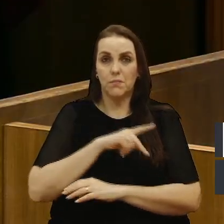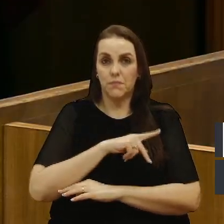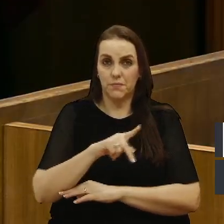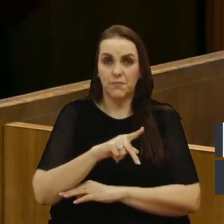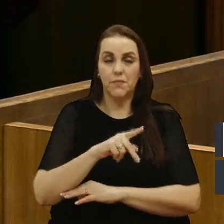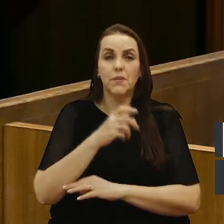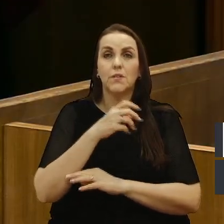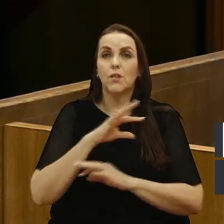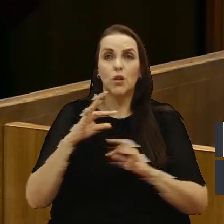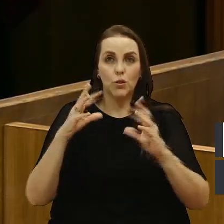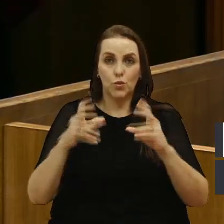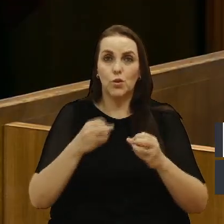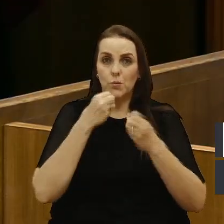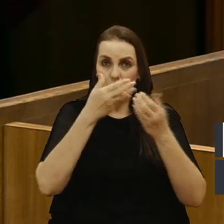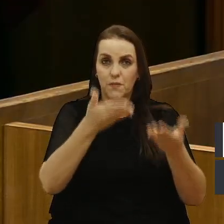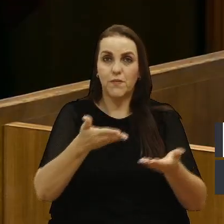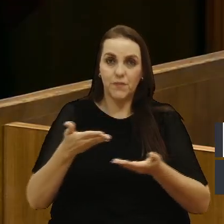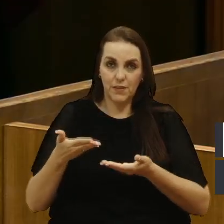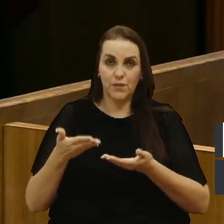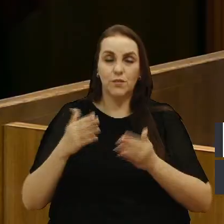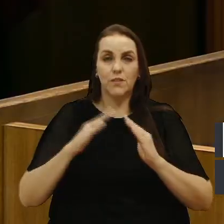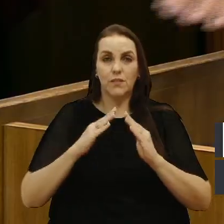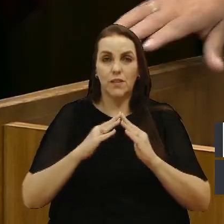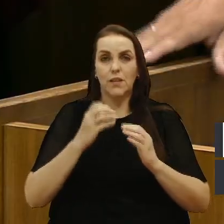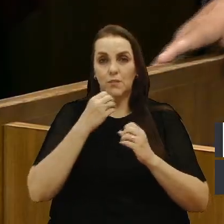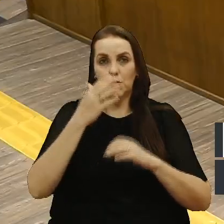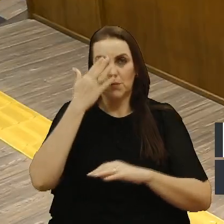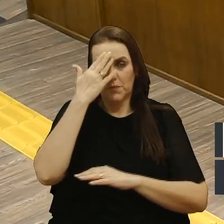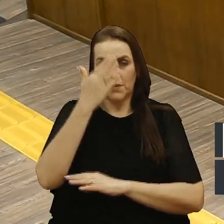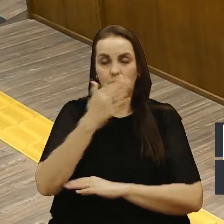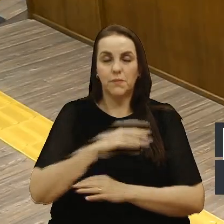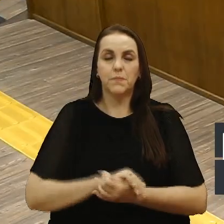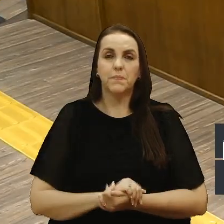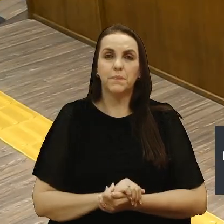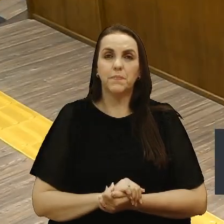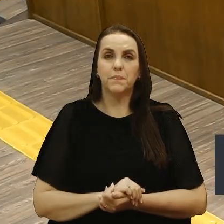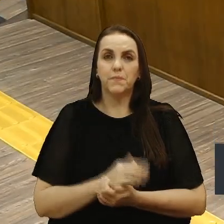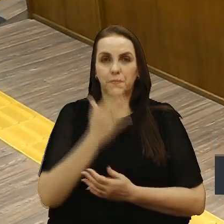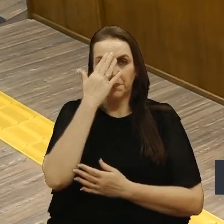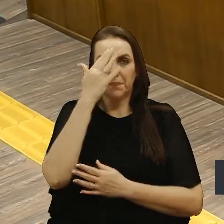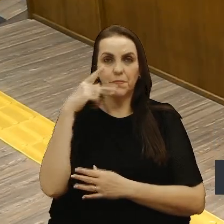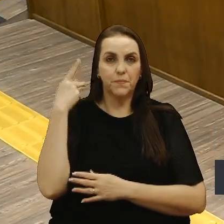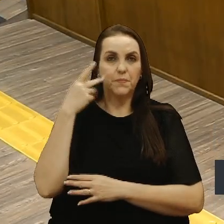sejam todos bem-vindos a esta casa. Muito obrigado. Obrigado, vereador Jack. Próxima vereadora